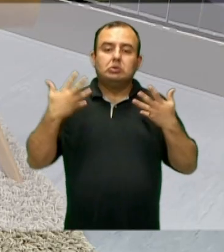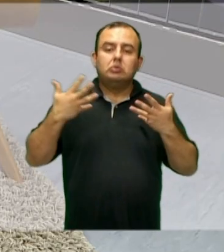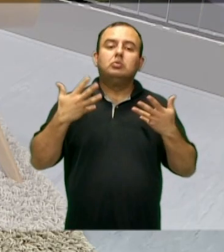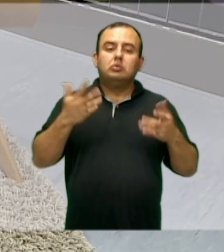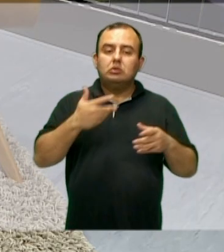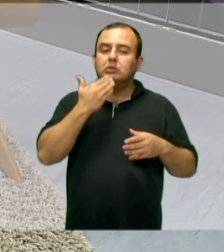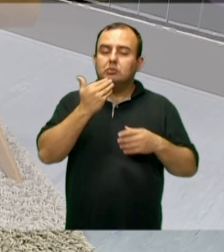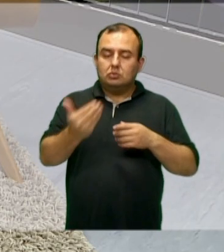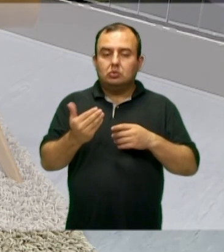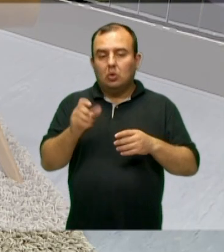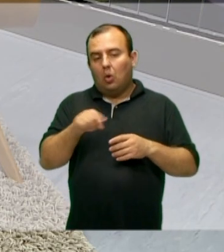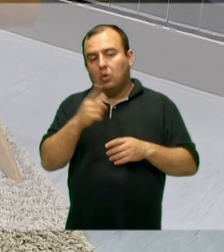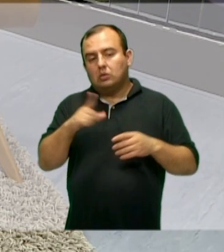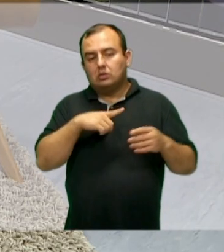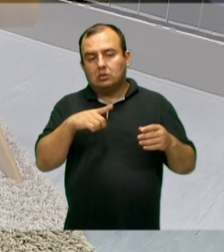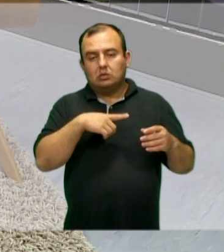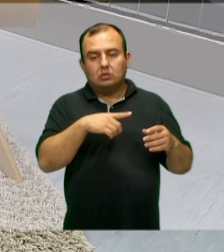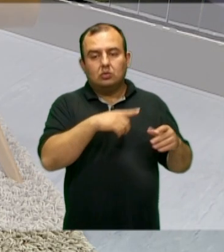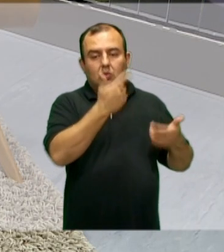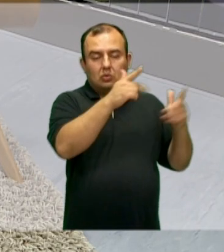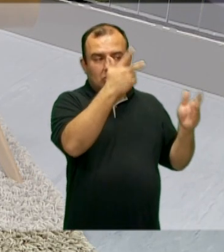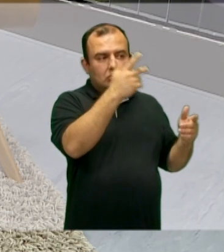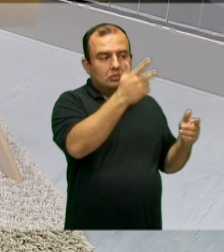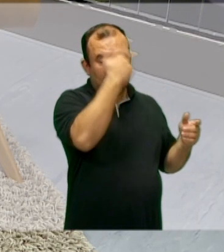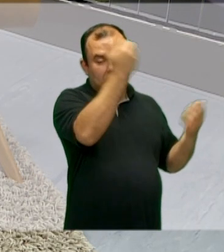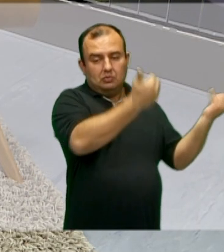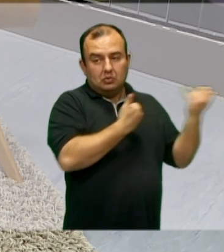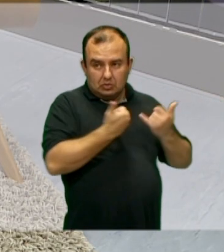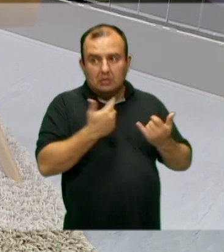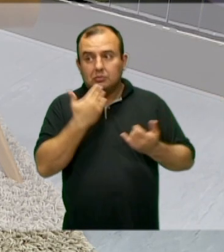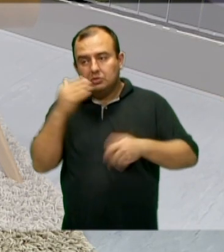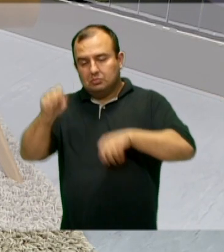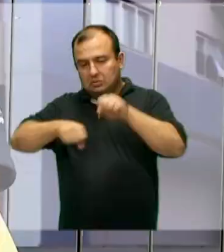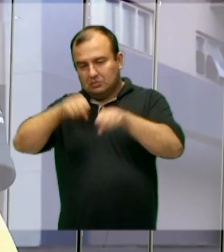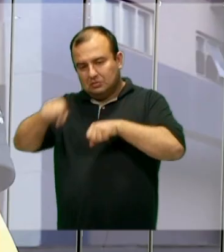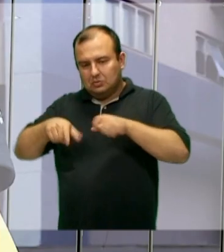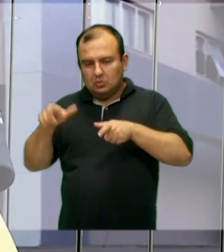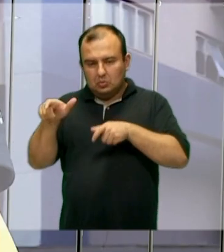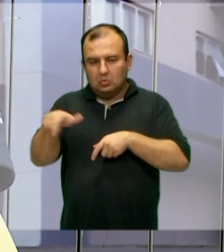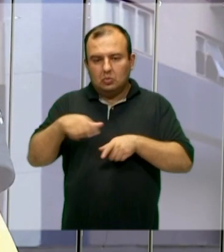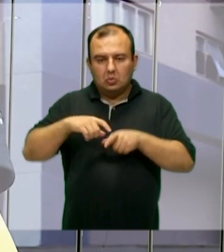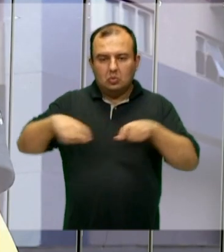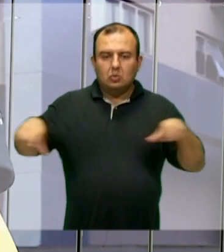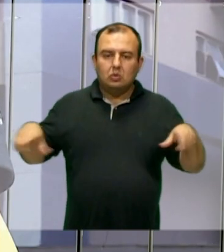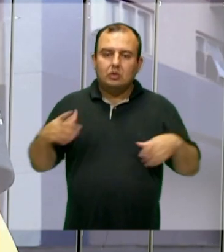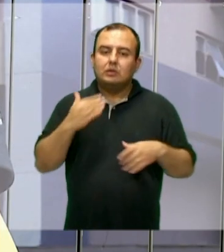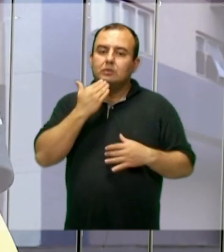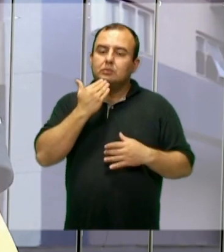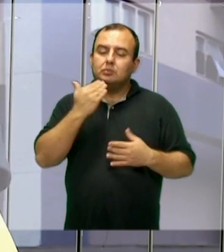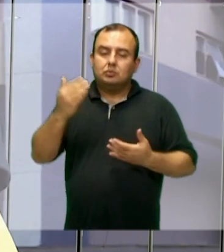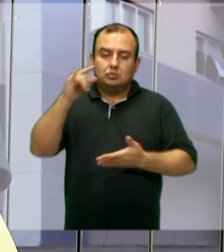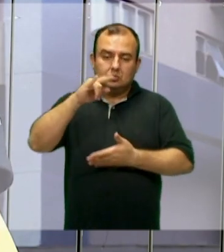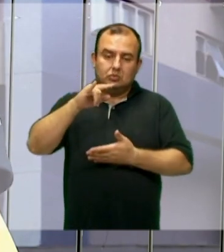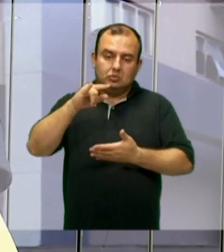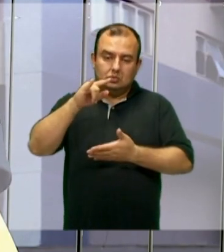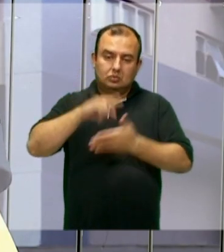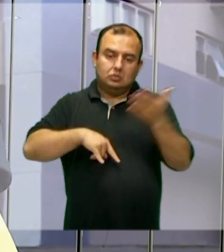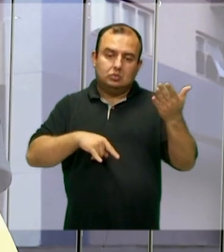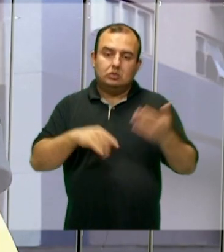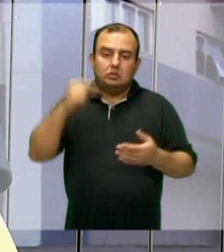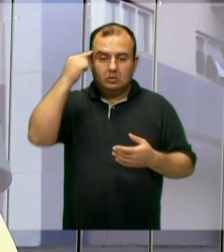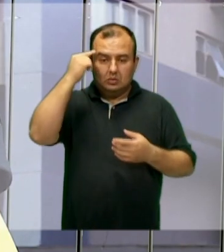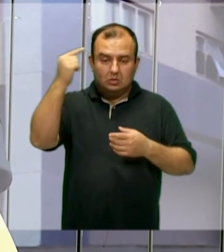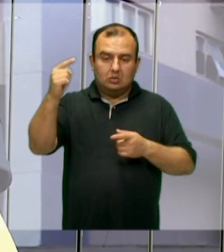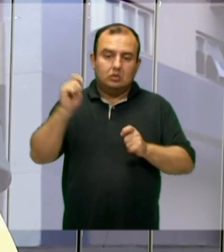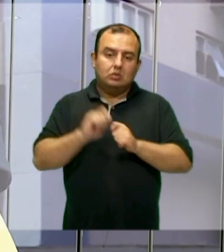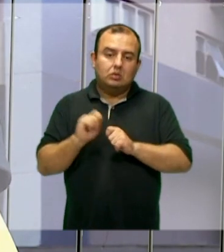essa solicitação, ou se você recebeu essa demanda de alguém também. Olha, essa era uma indicação que eu já estava, um requerimento, né, que eu já estava